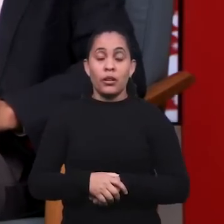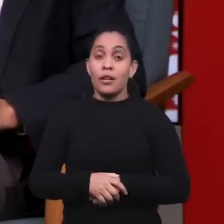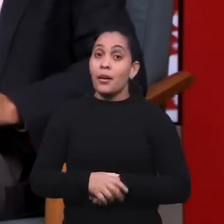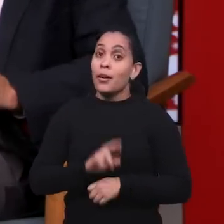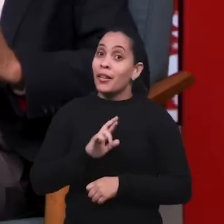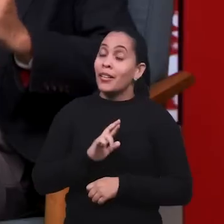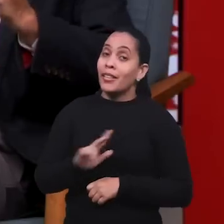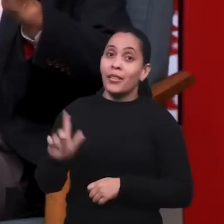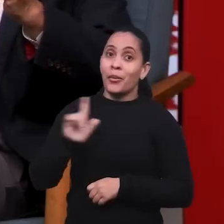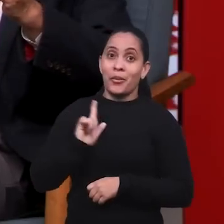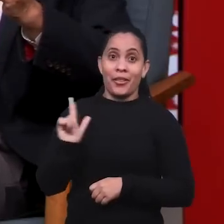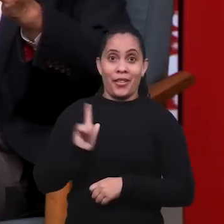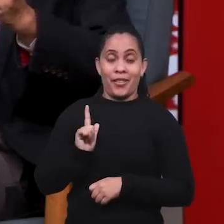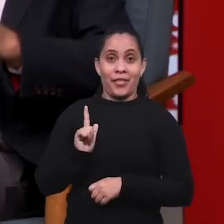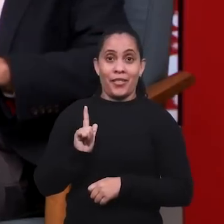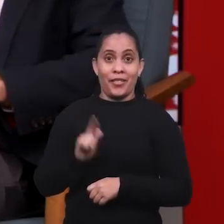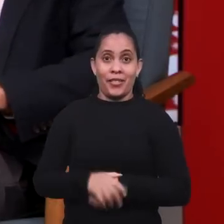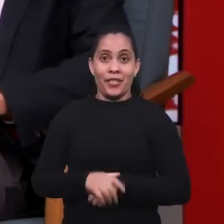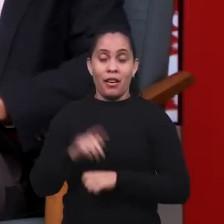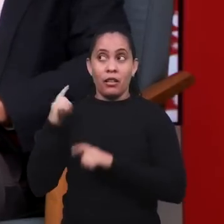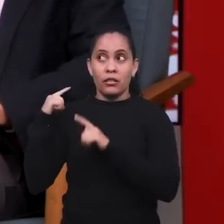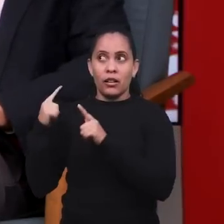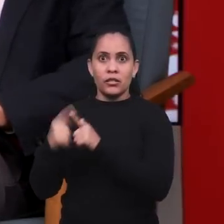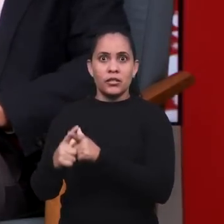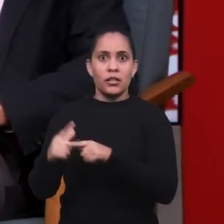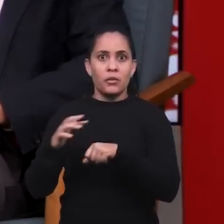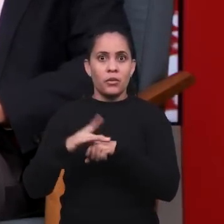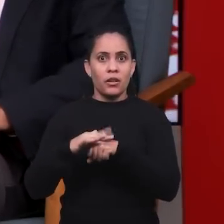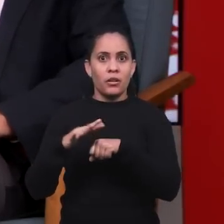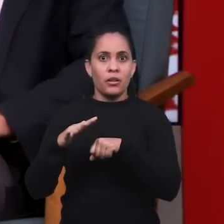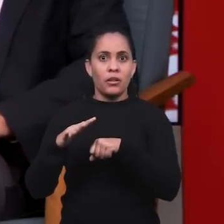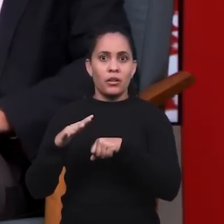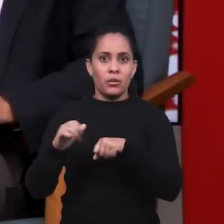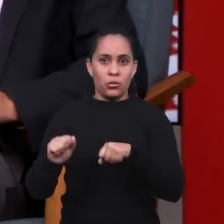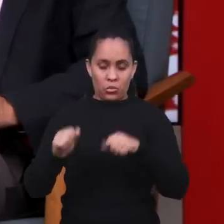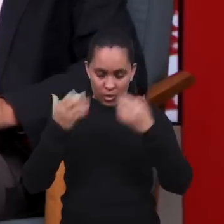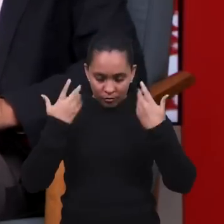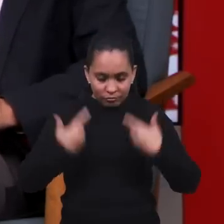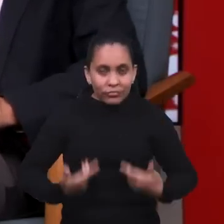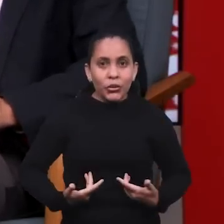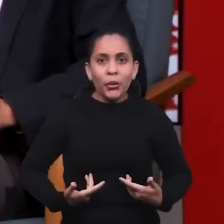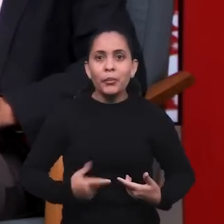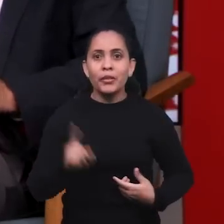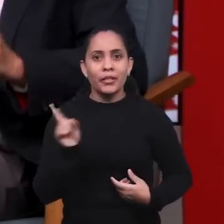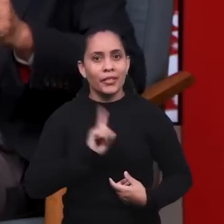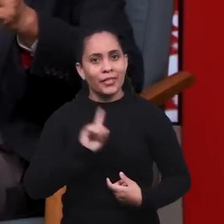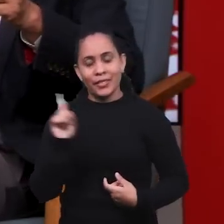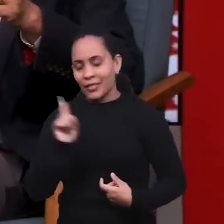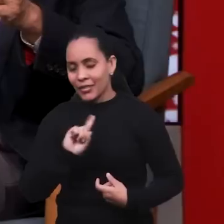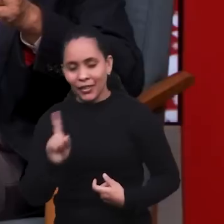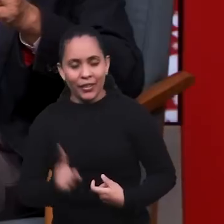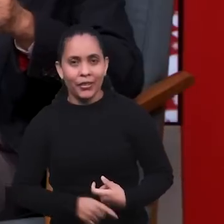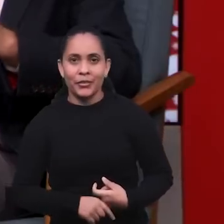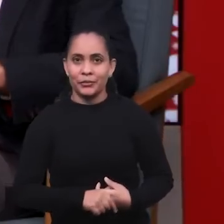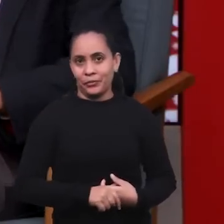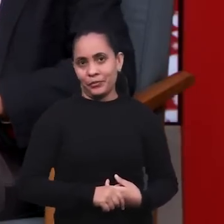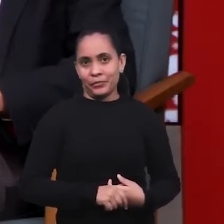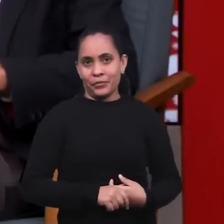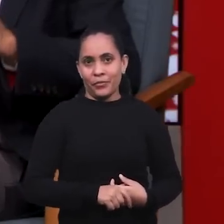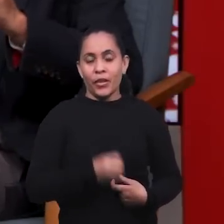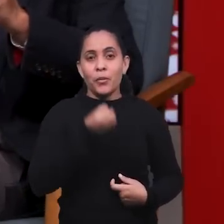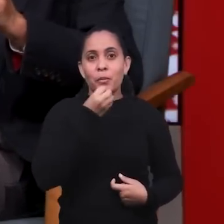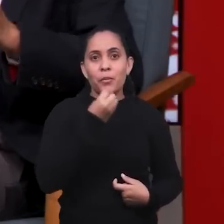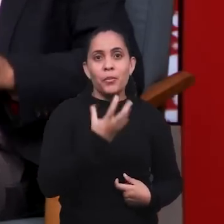quê? Porque não é a tradição. Ali a cura física é uma coisa. A tradição religiosa não leva o